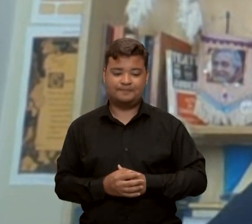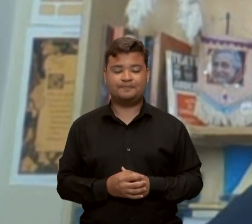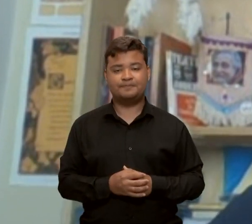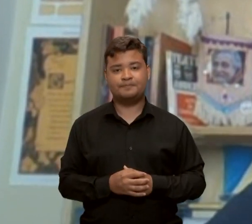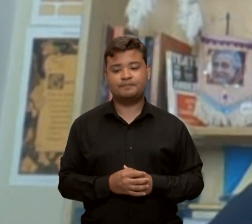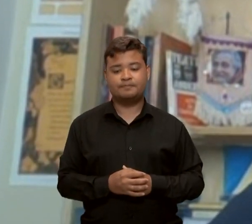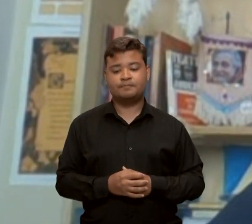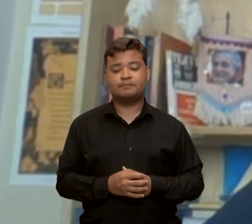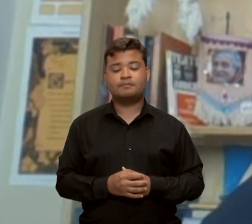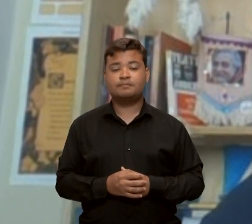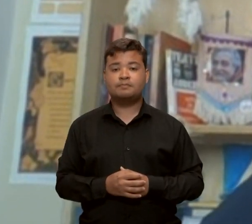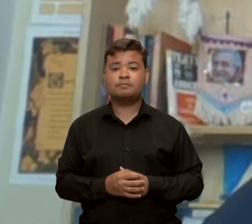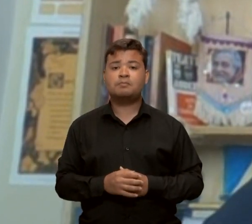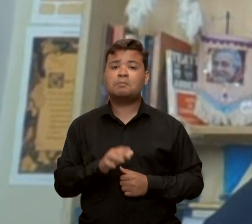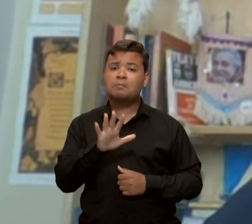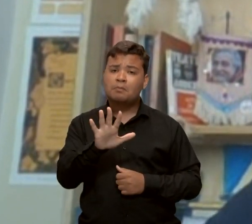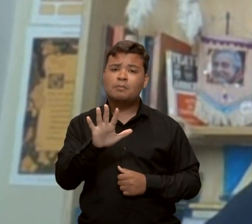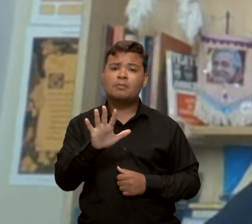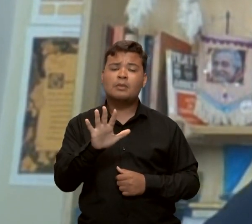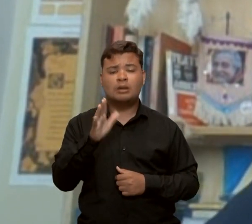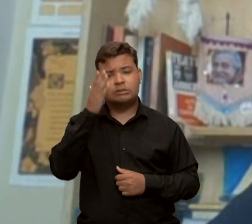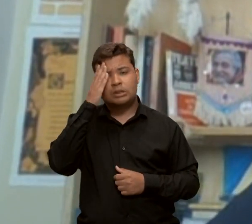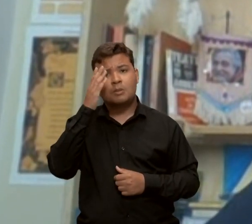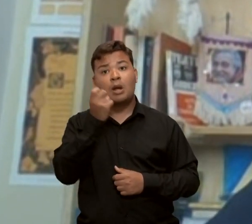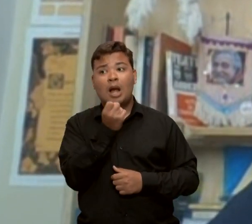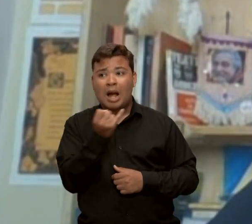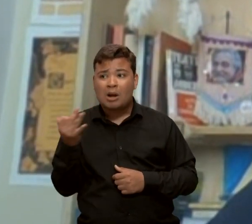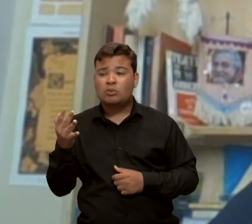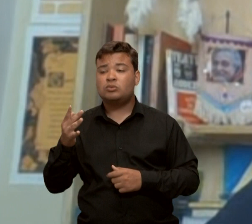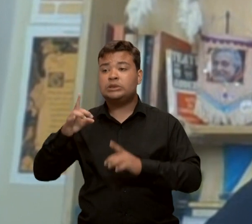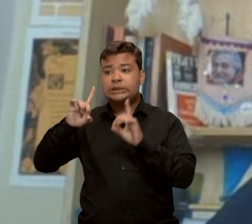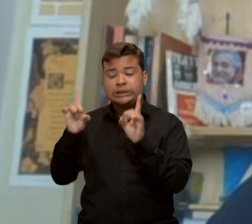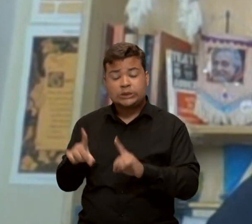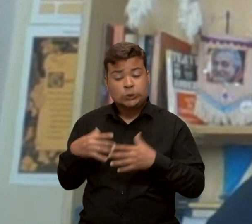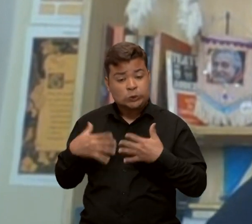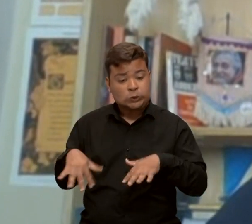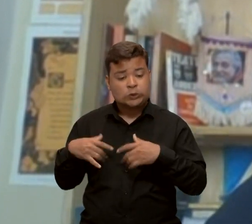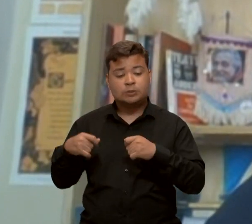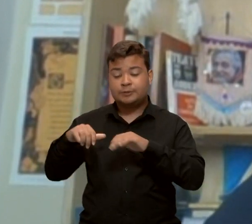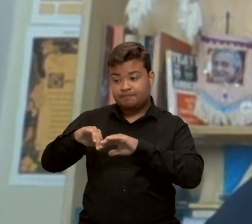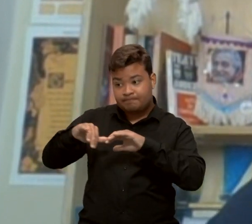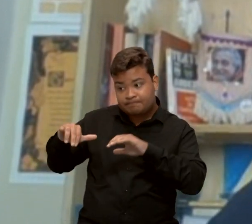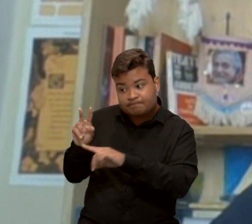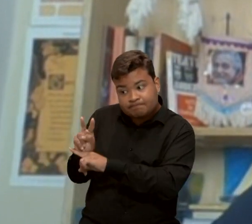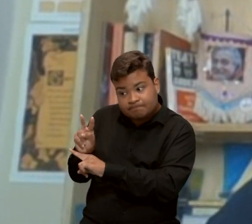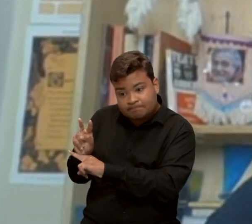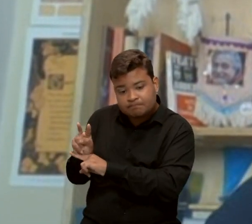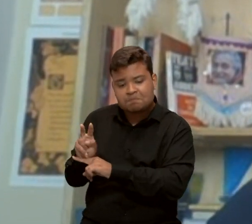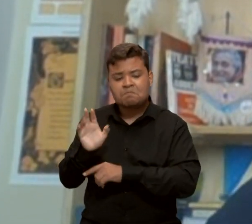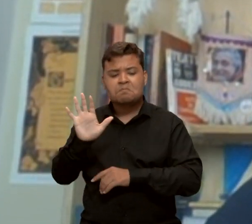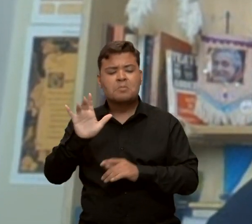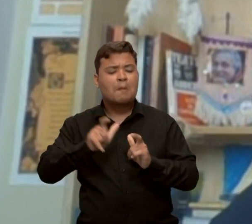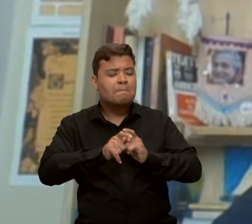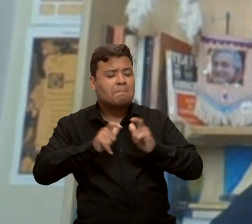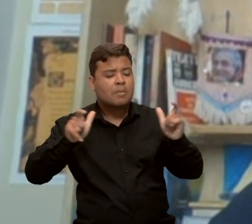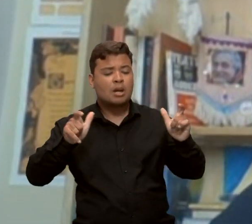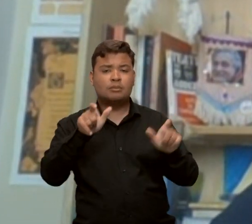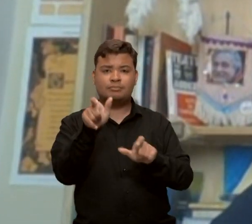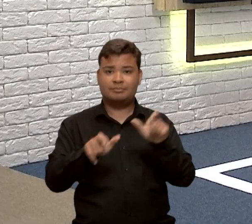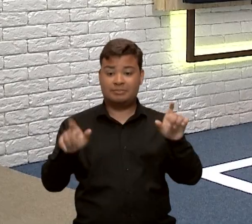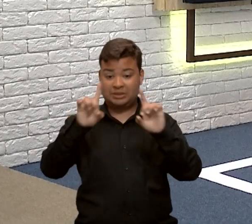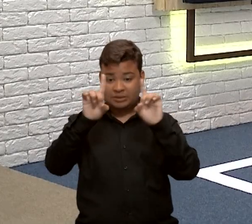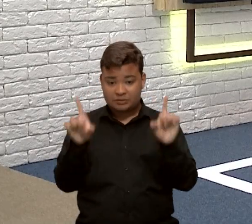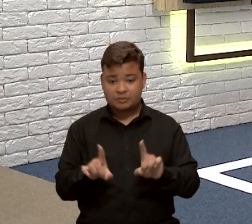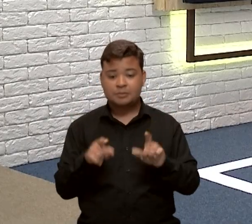mais severos, que aí realmente precisam de um cuidado diferente, mas, em geral, a maioria das pessoas com deficiência podem e devem